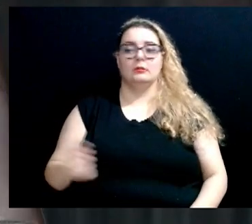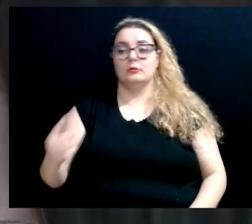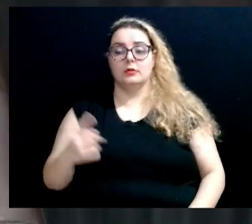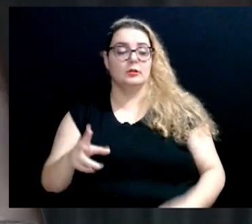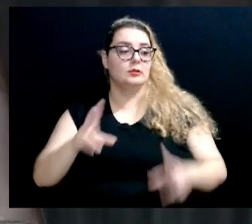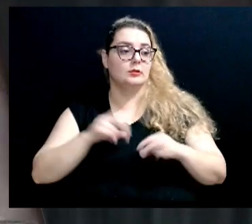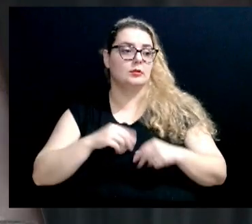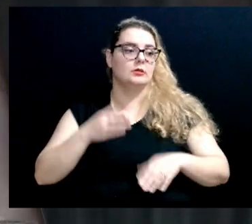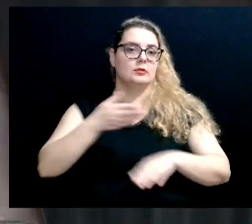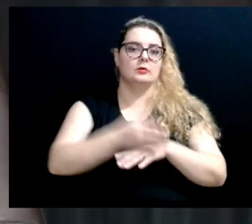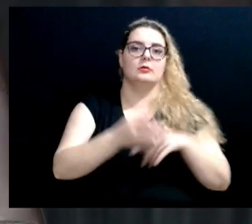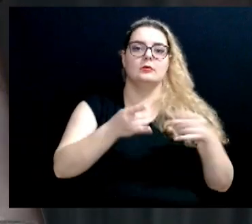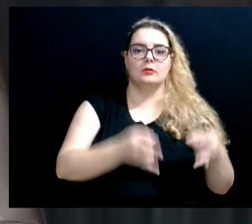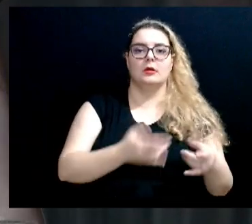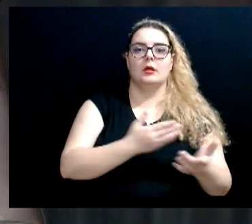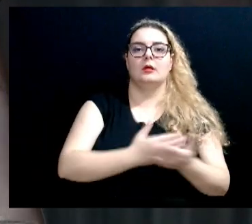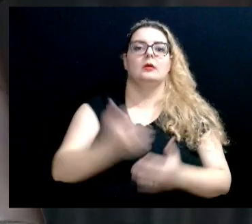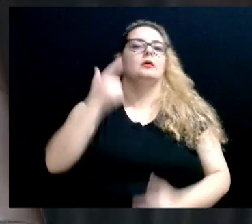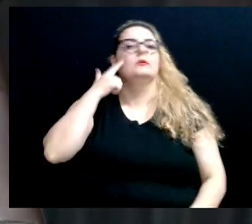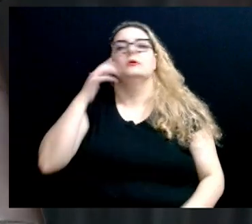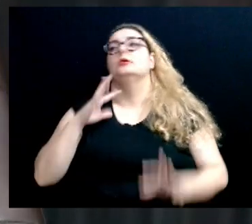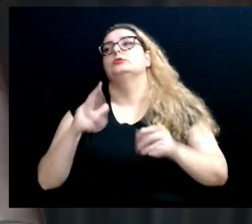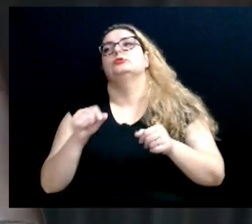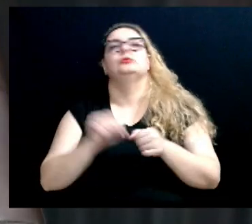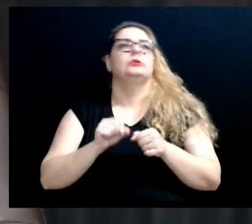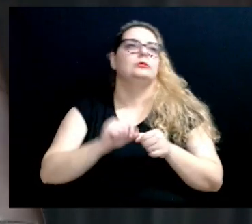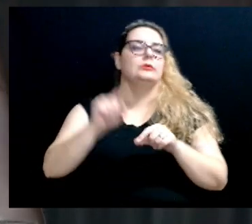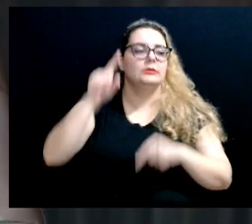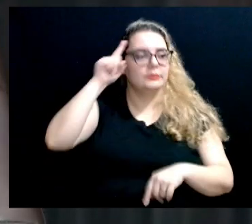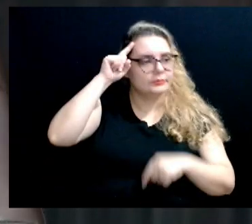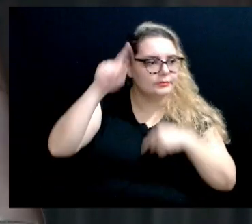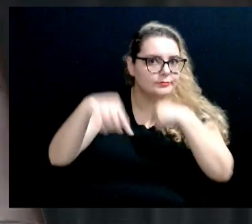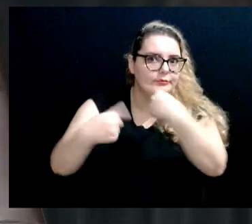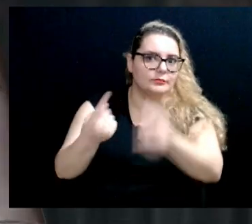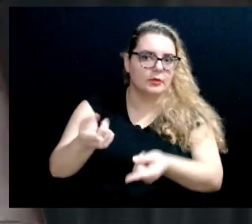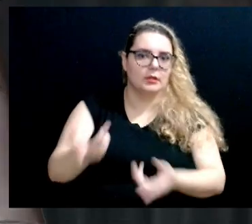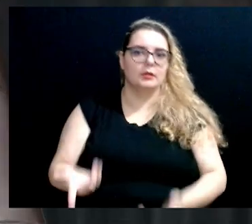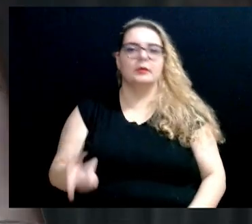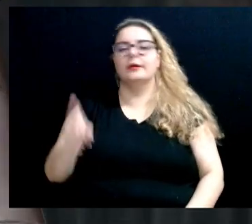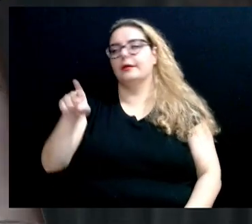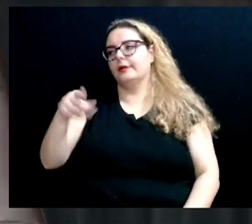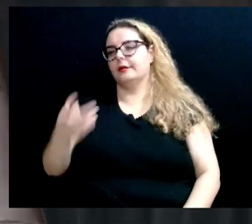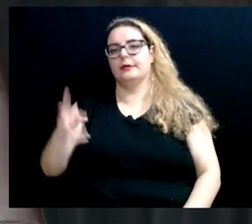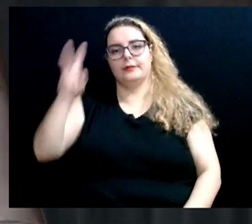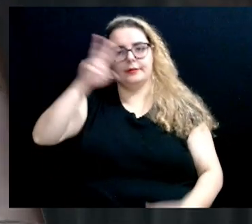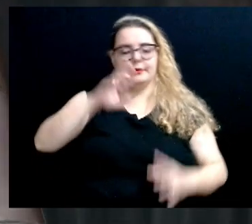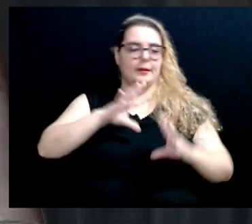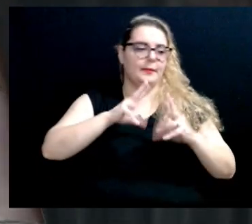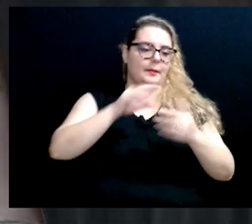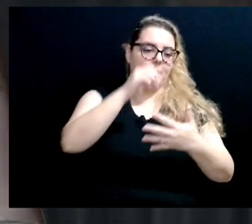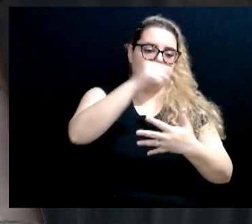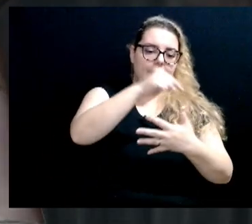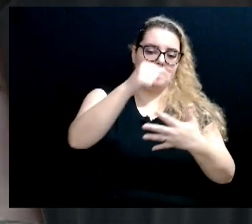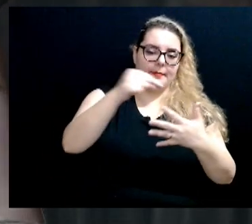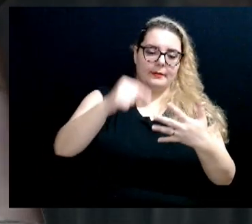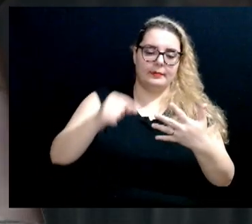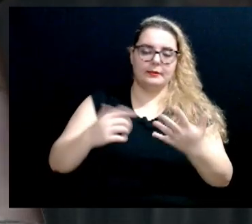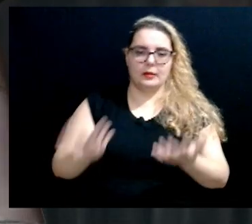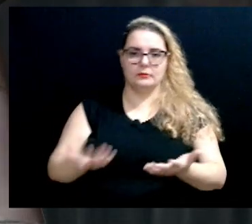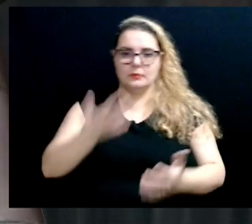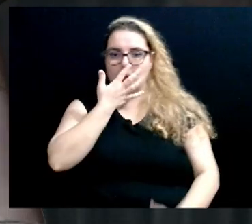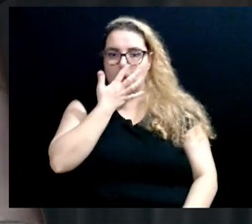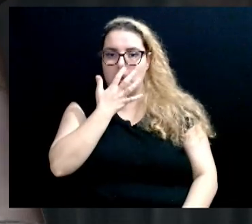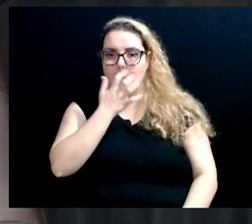e aí começo a pensar em tudo que eu tenho que fazer no dia. Então. Né? E aí vai lembrando de tudo que tem que fazer. E aí o